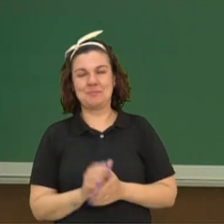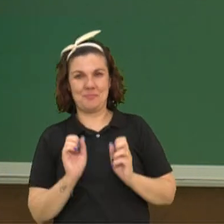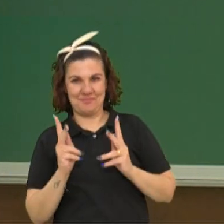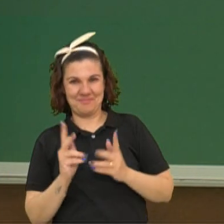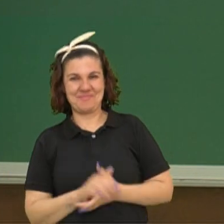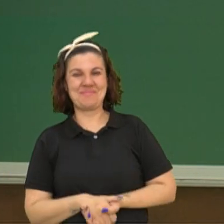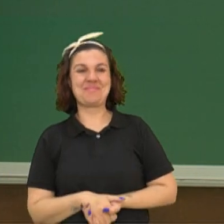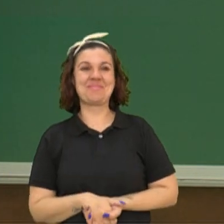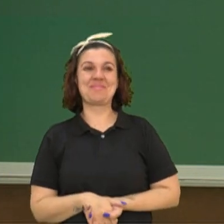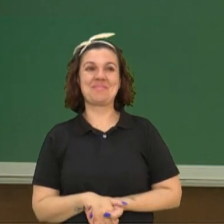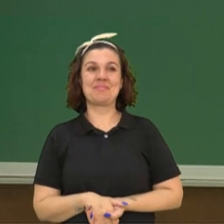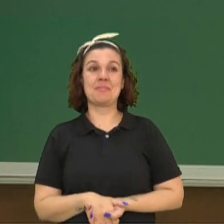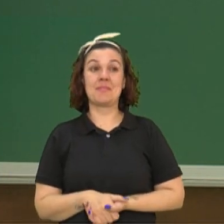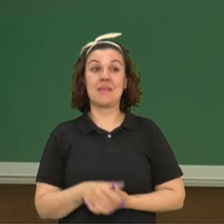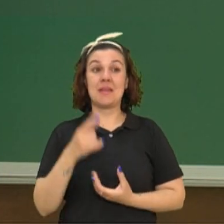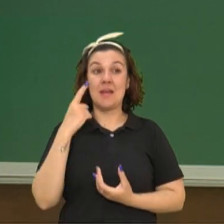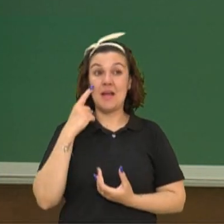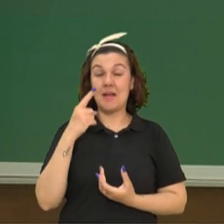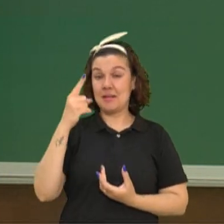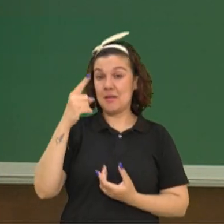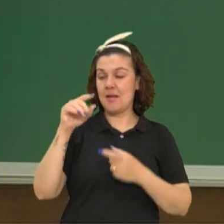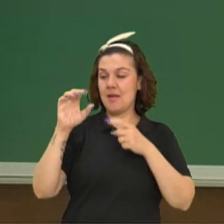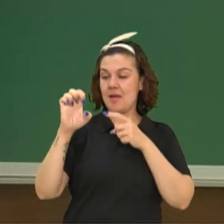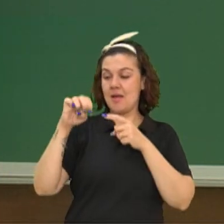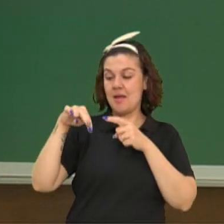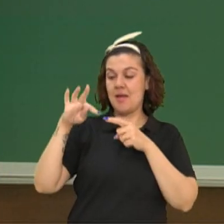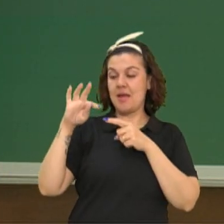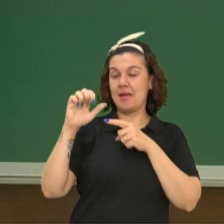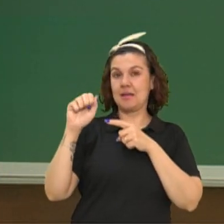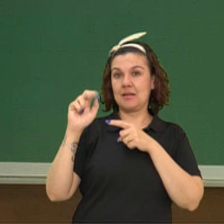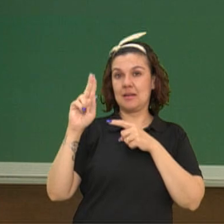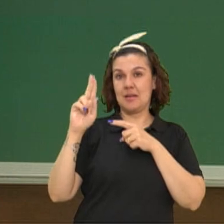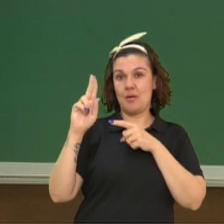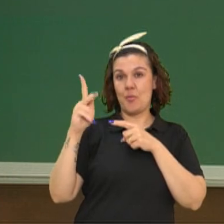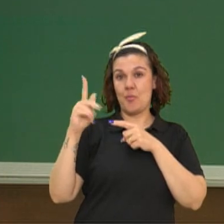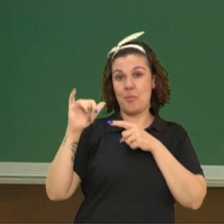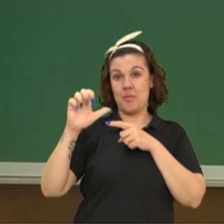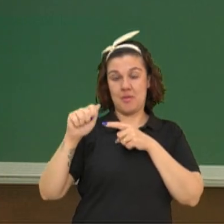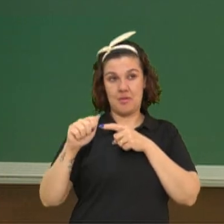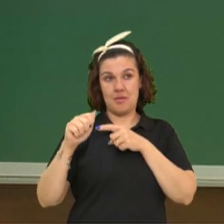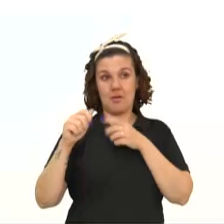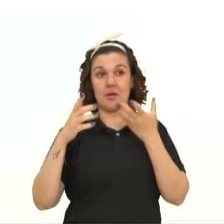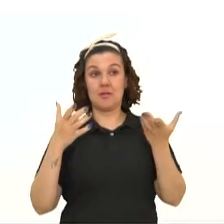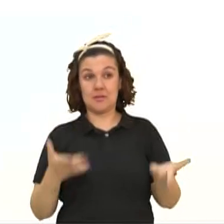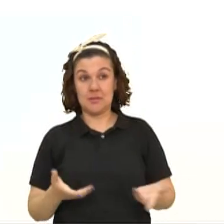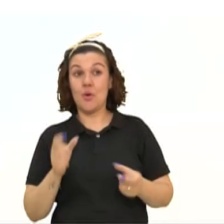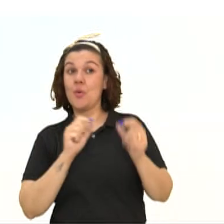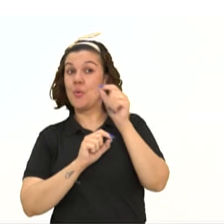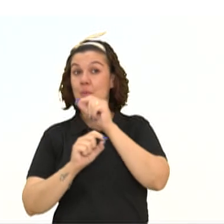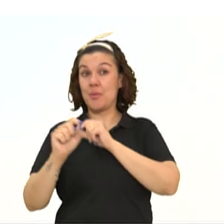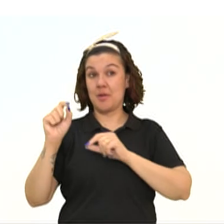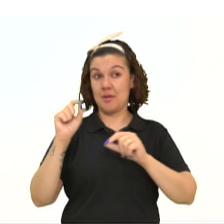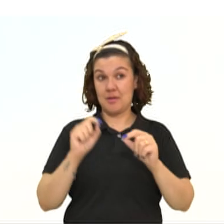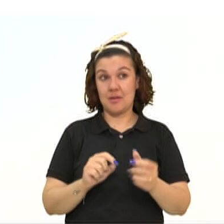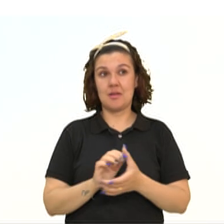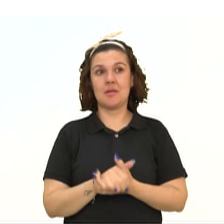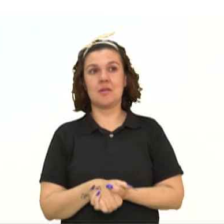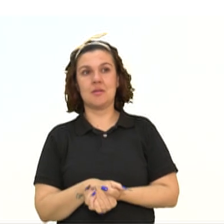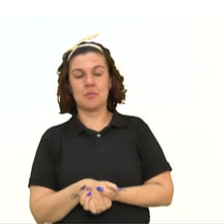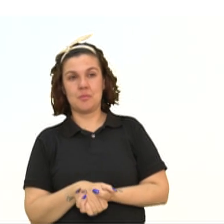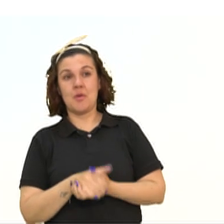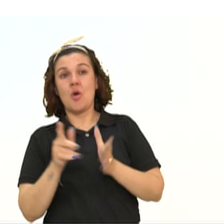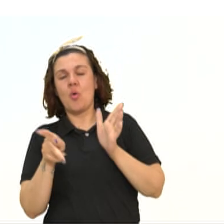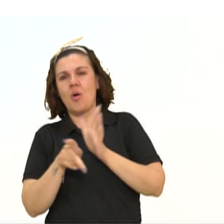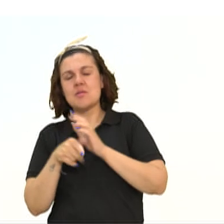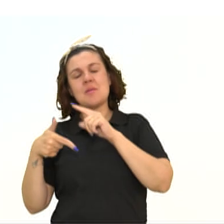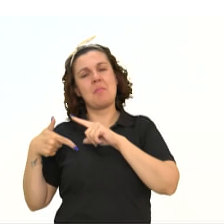Correto? Vamos falar então sobre entalpia de formação. A entalpia de formação ou entalpia padrão